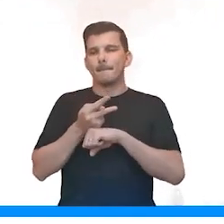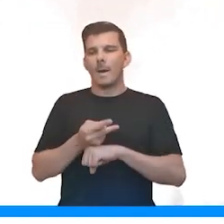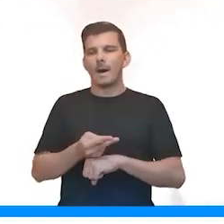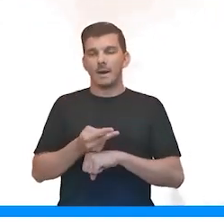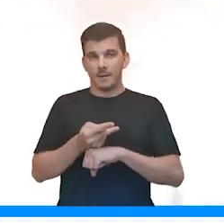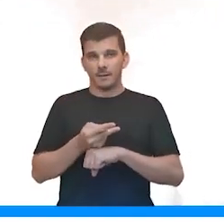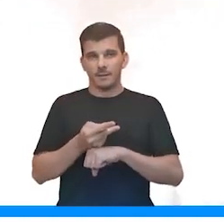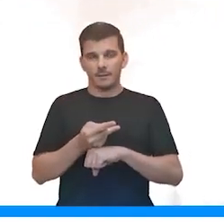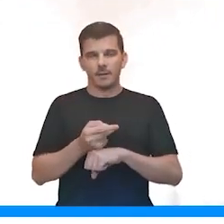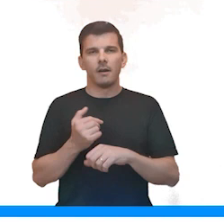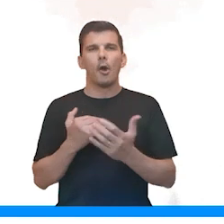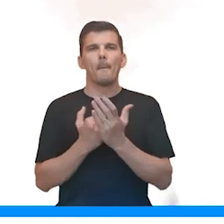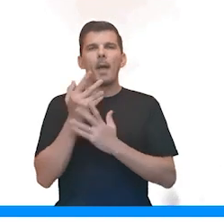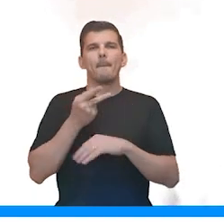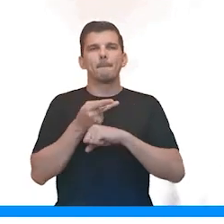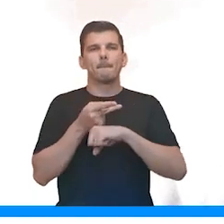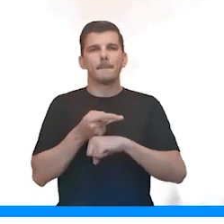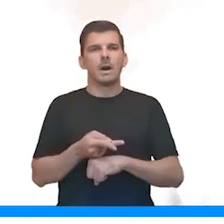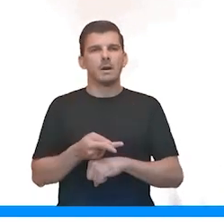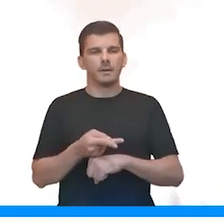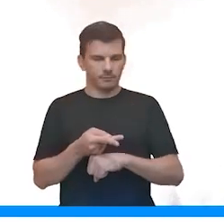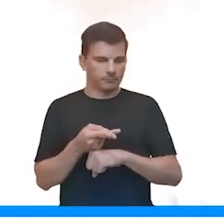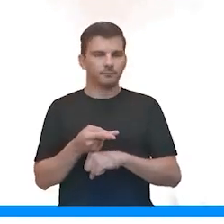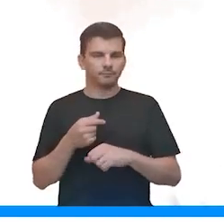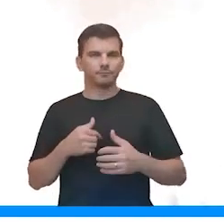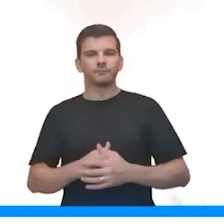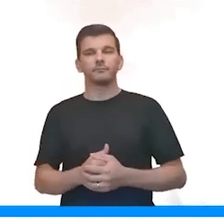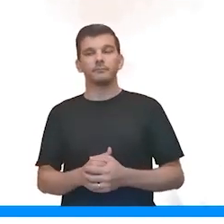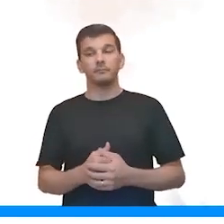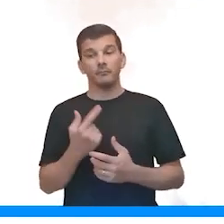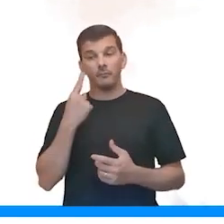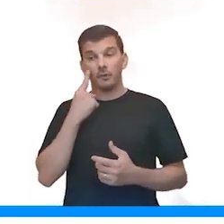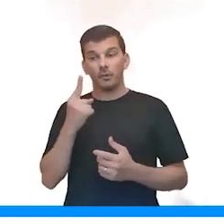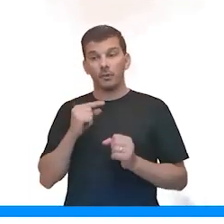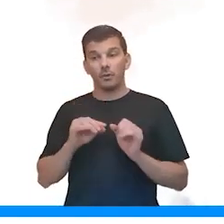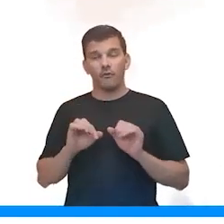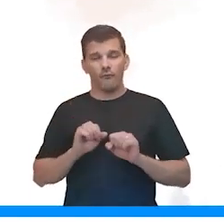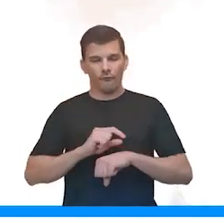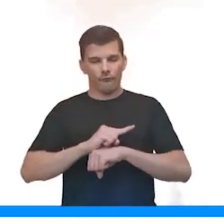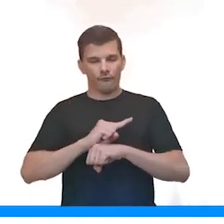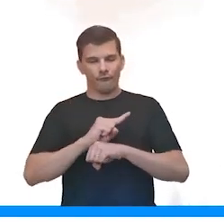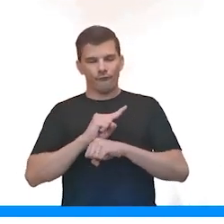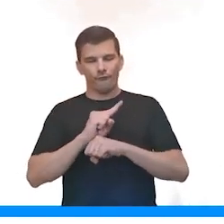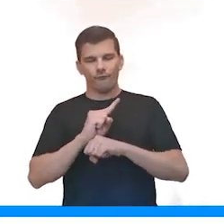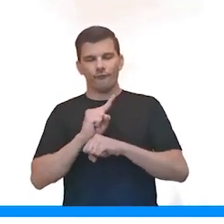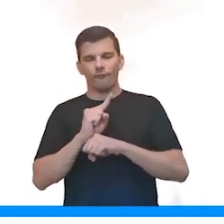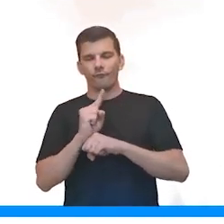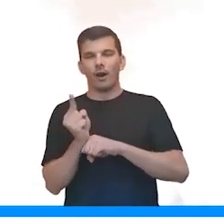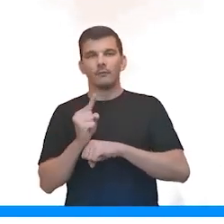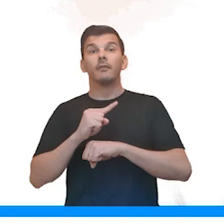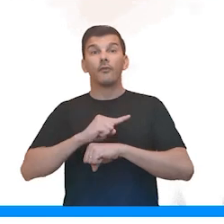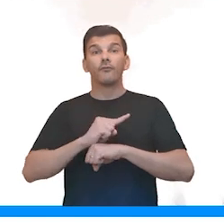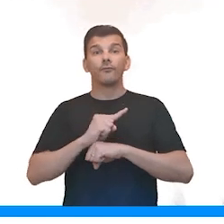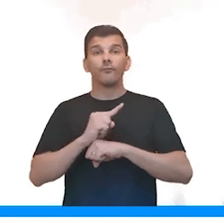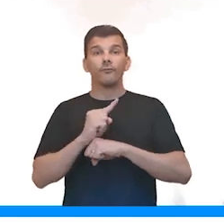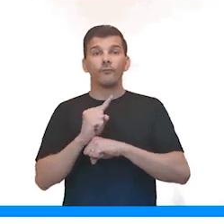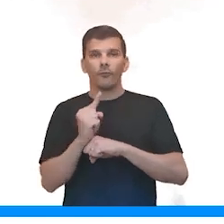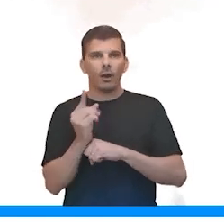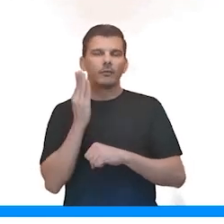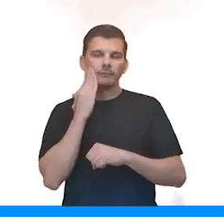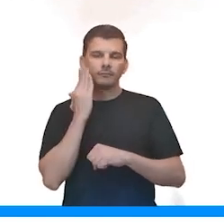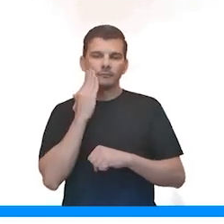pressão, ó. Forneci mais gás. Forneci mais gás. Olha a pressão aumentando, vocês estão vendo,